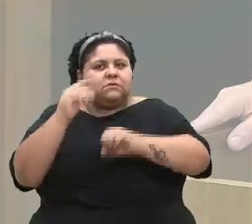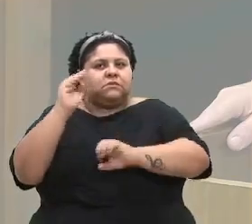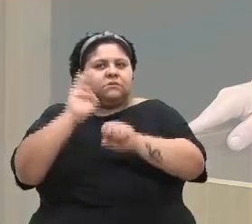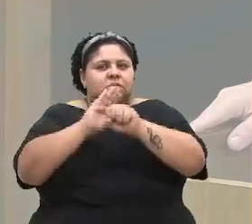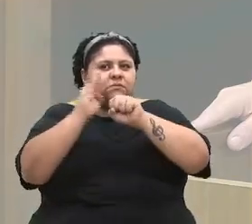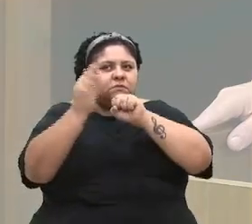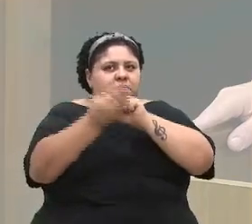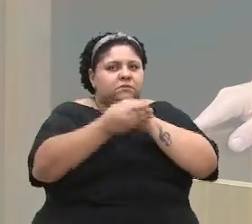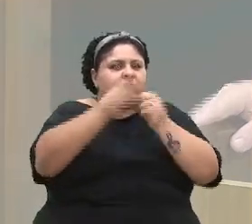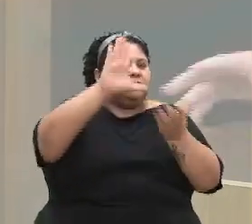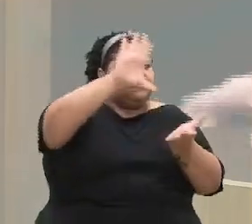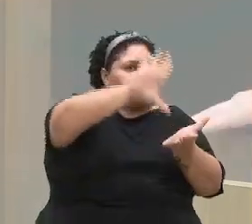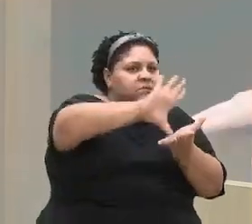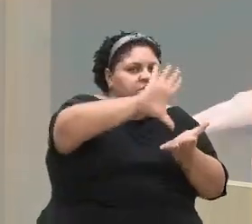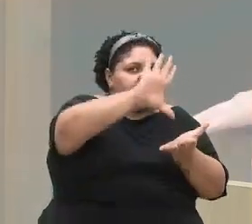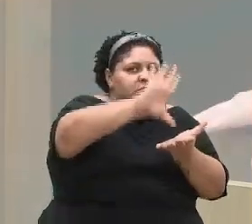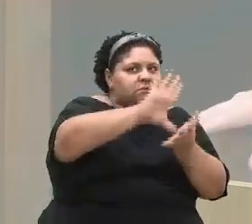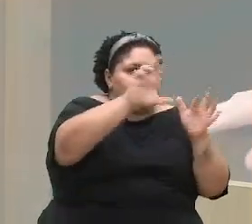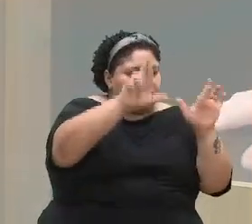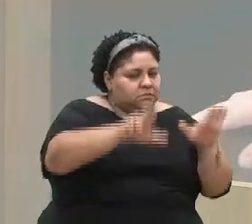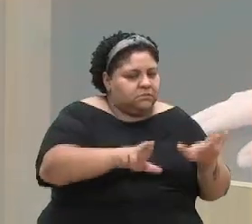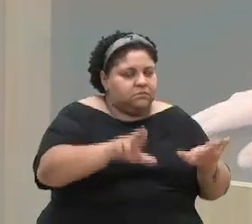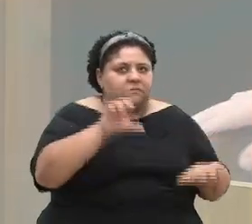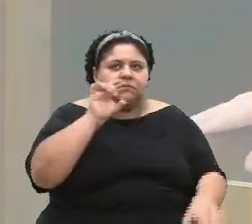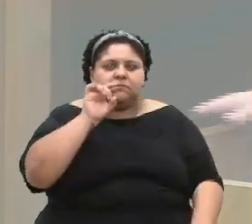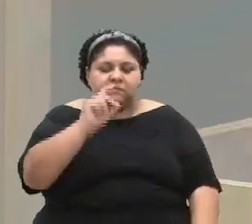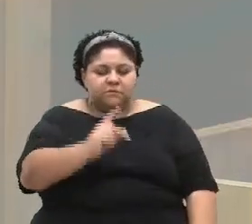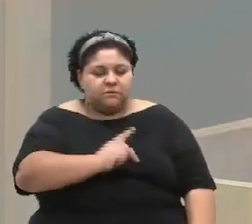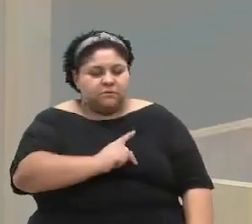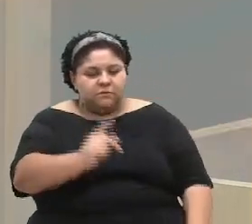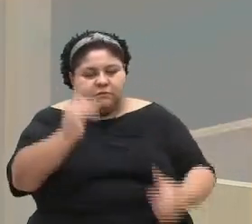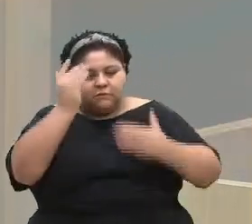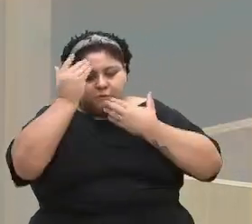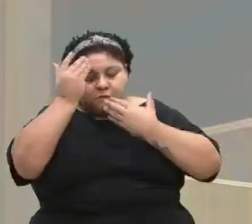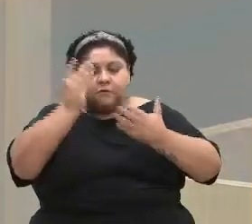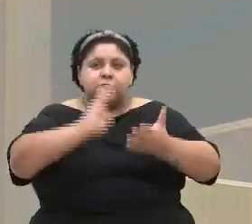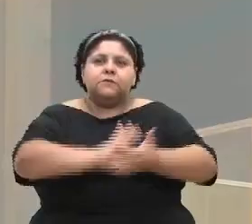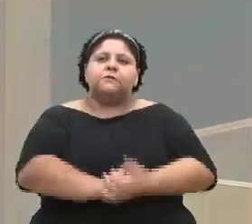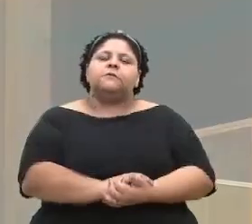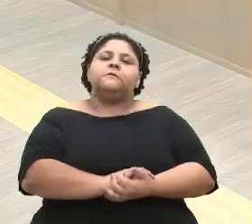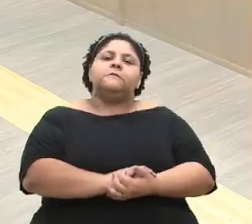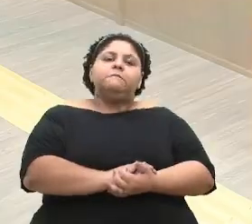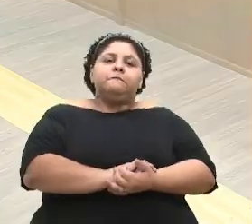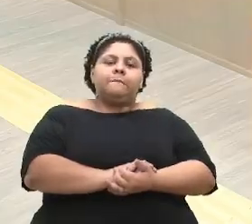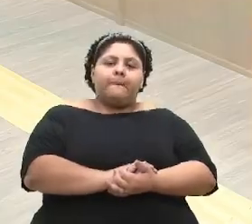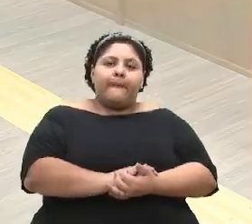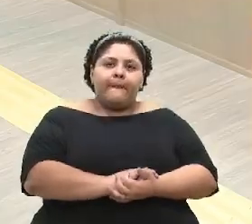praça, né, à sua região. Era isso, presidente. Muito obrigado. Obrigado, colegas.